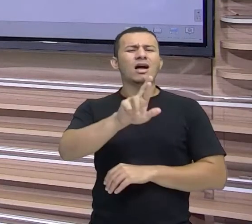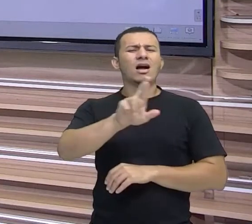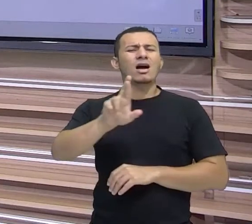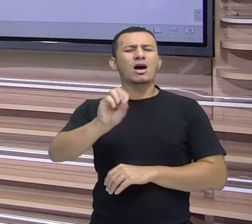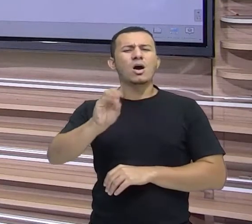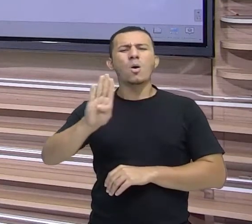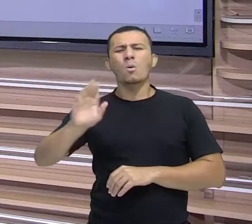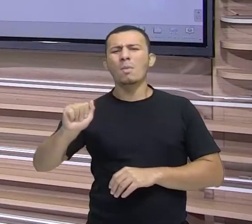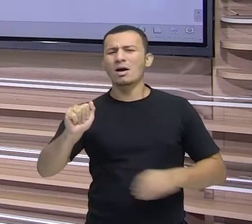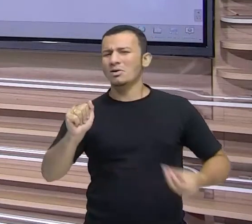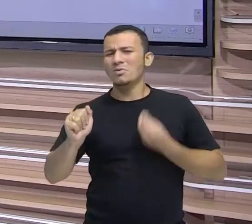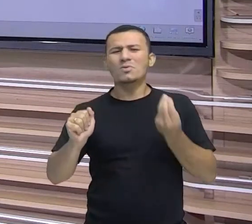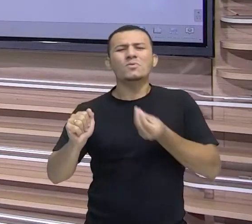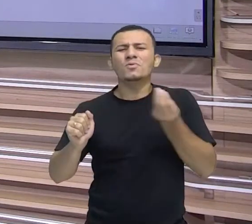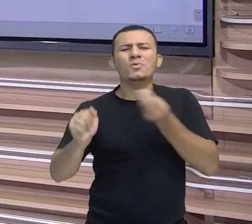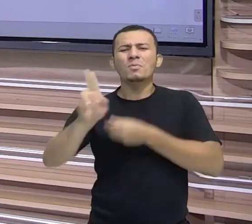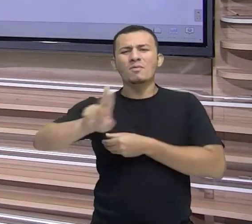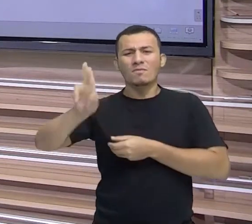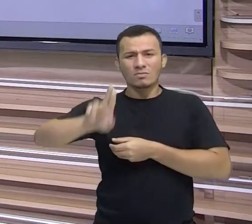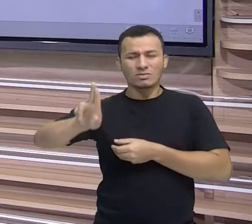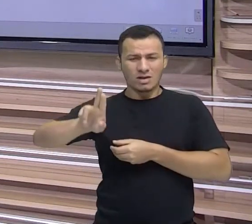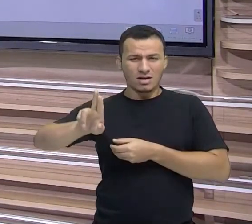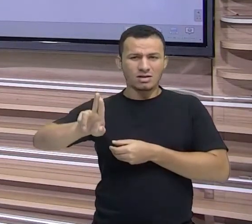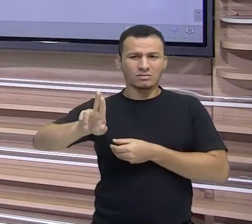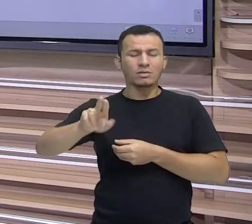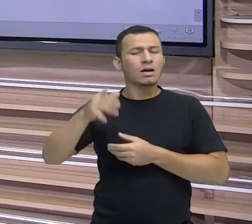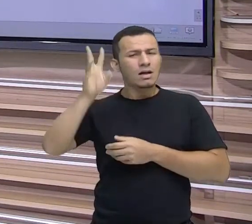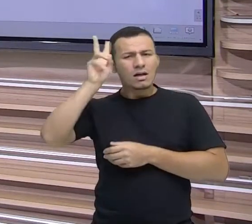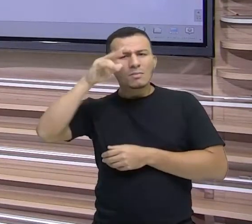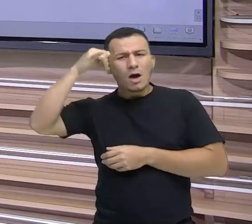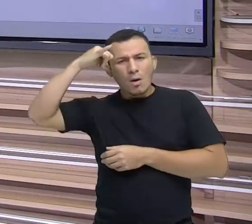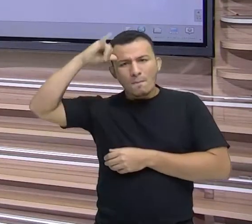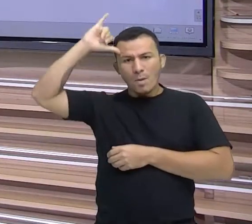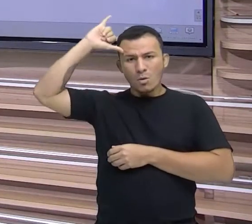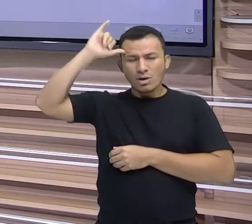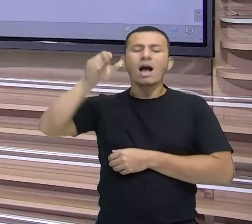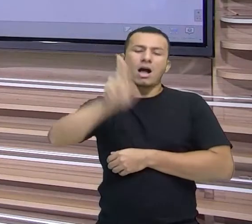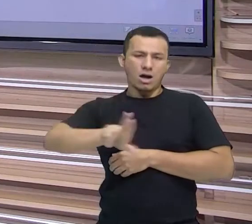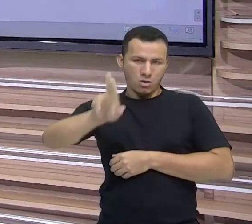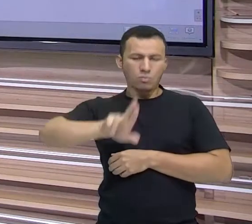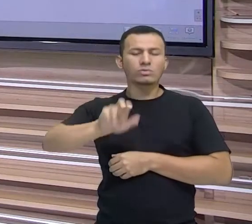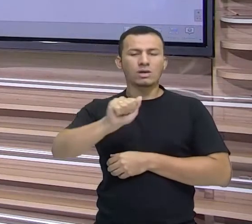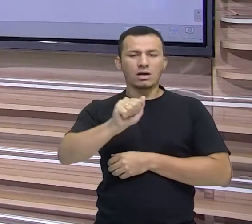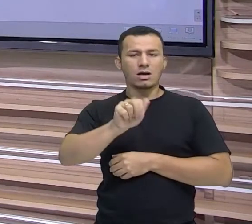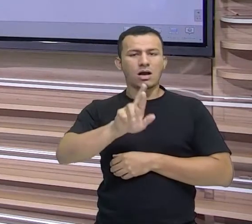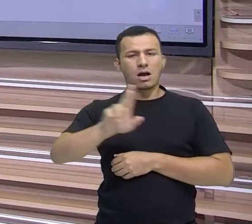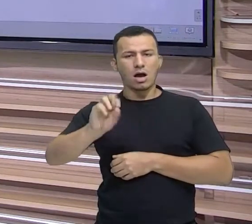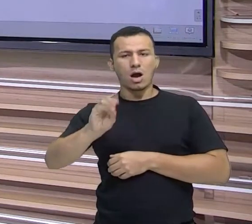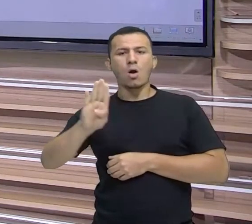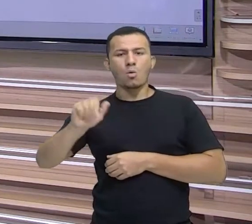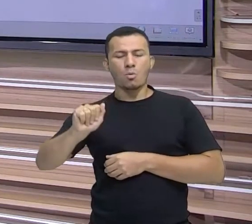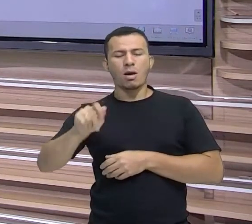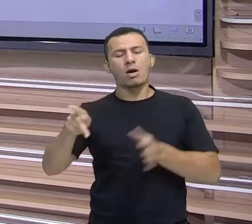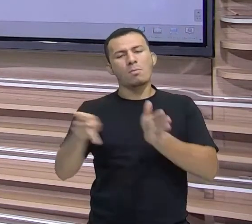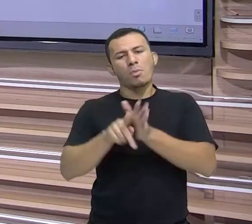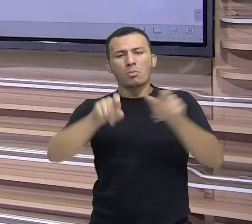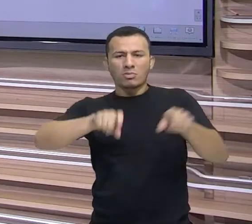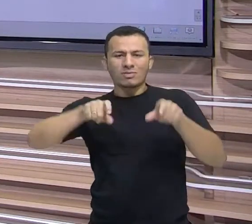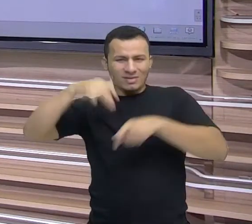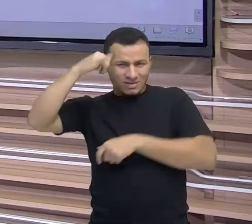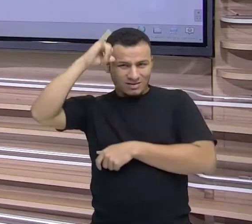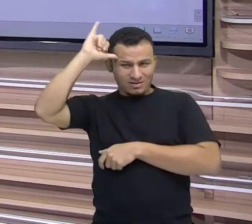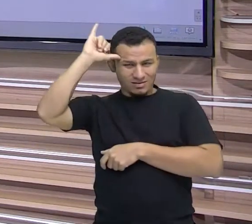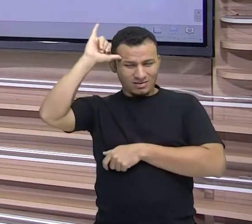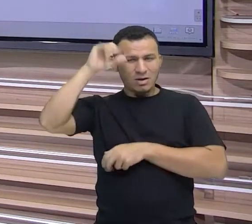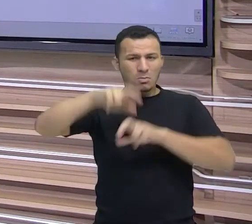quando você vai ter o peso do gado nas fazendas, você usa arroba, tá certo? A arroba é usada para peso do gado, de